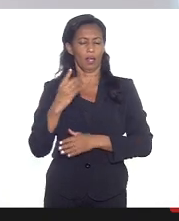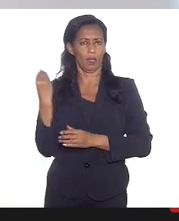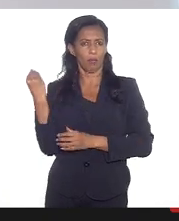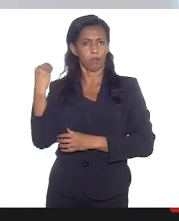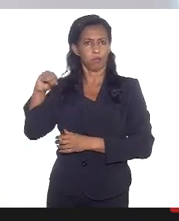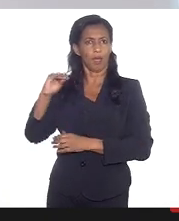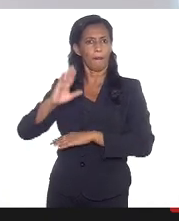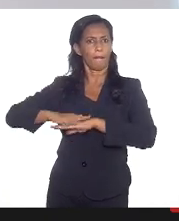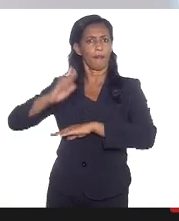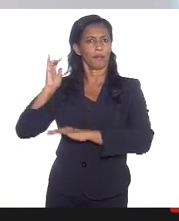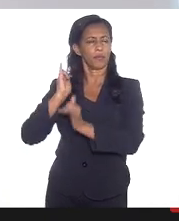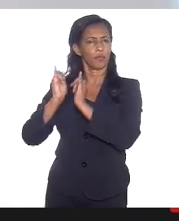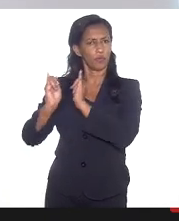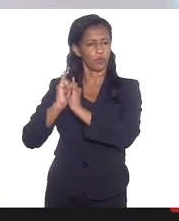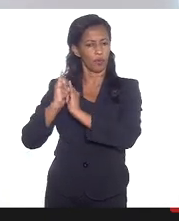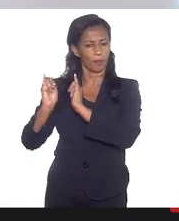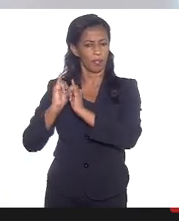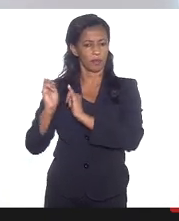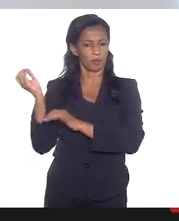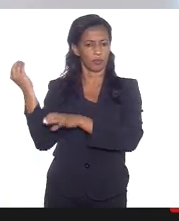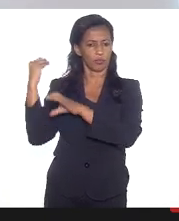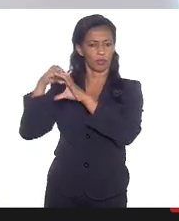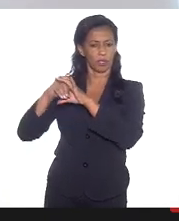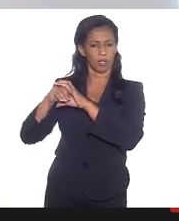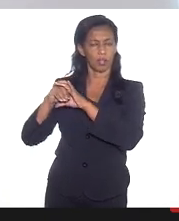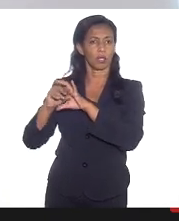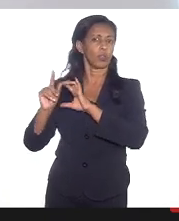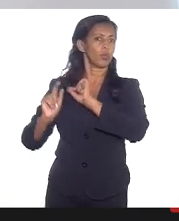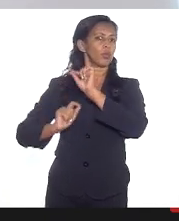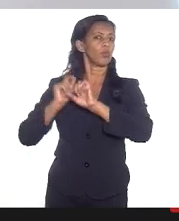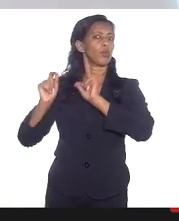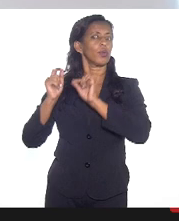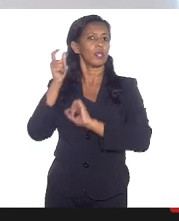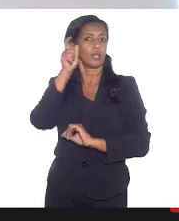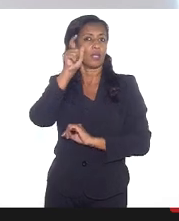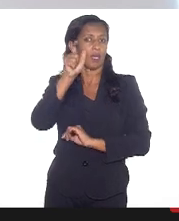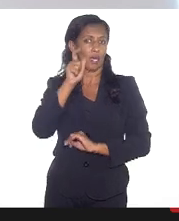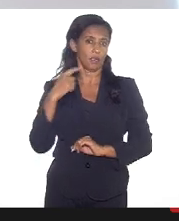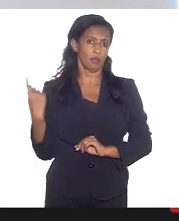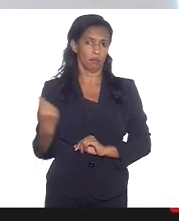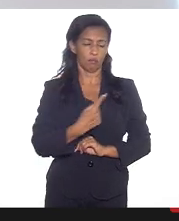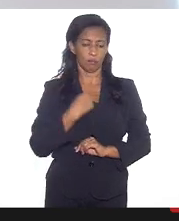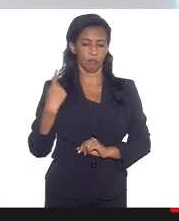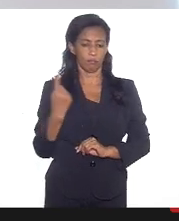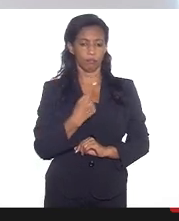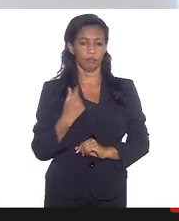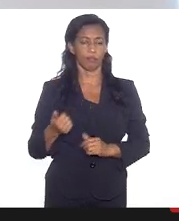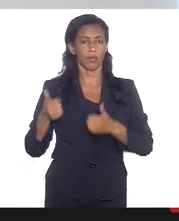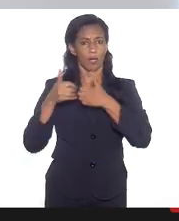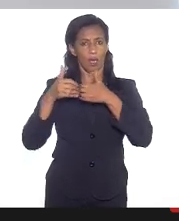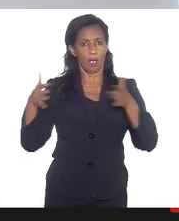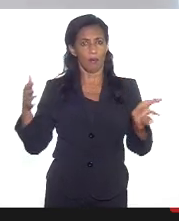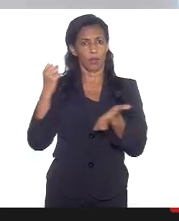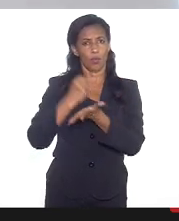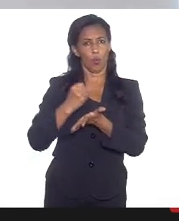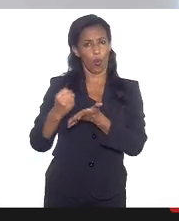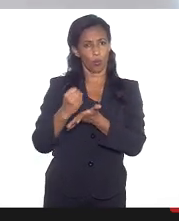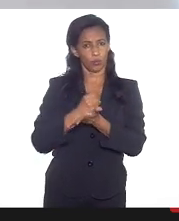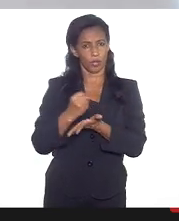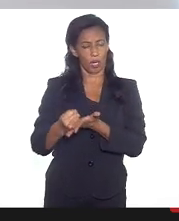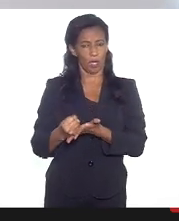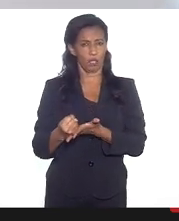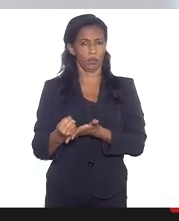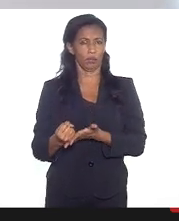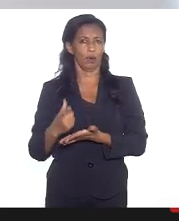mais informações dentro do que interessa realmente para a gente, que é abrir um contrato de afretamento,